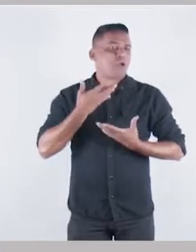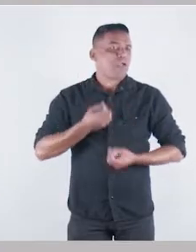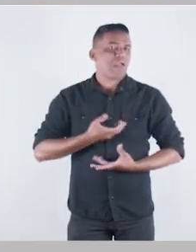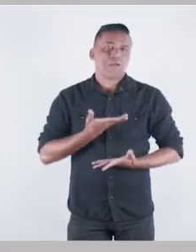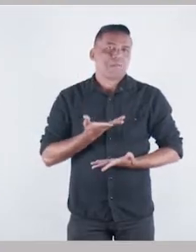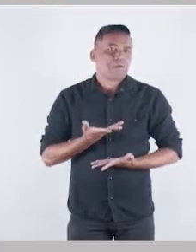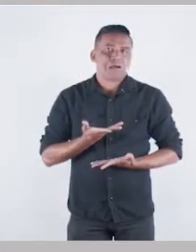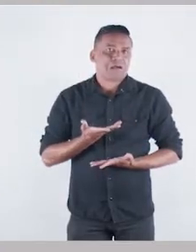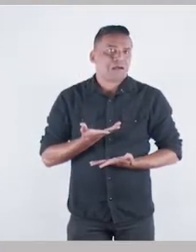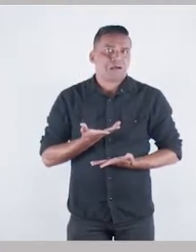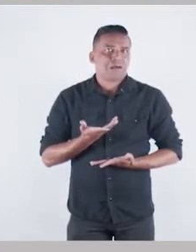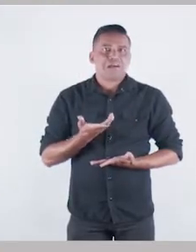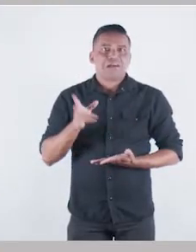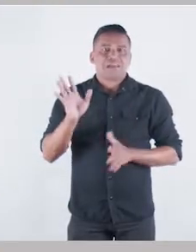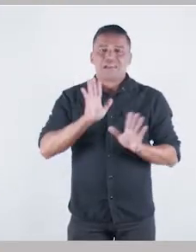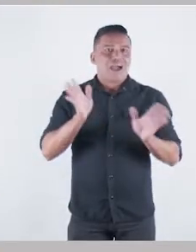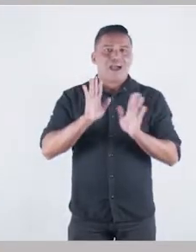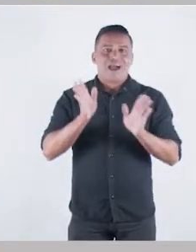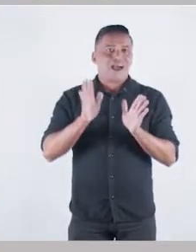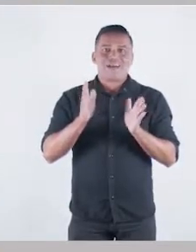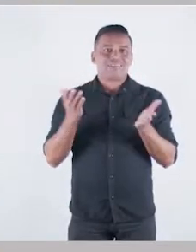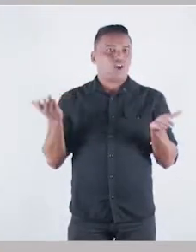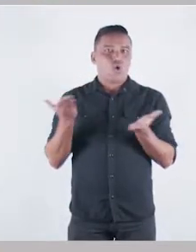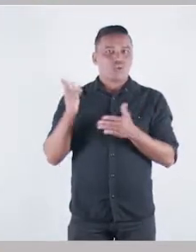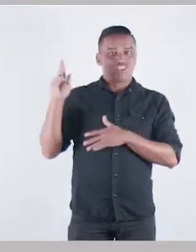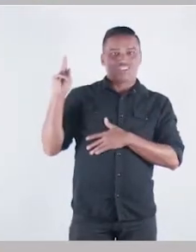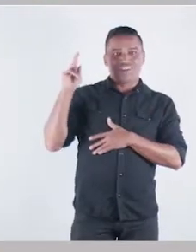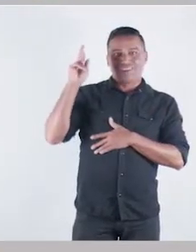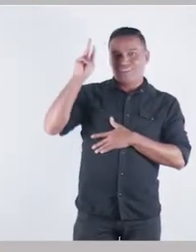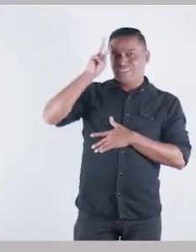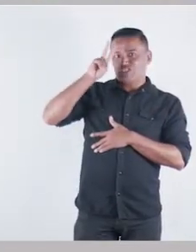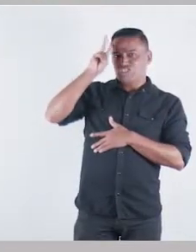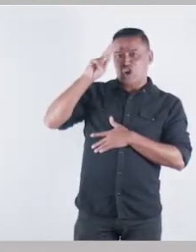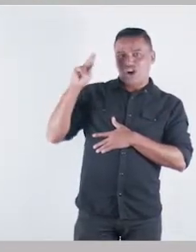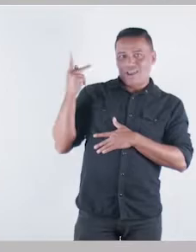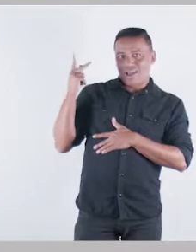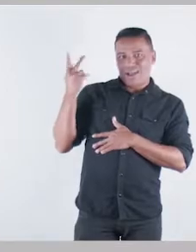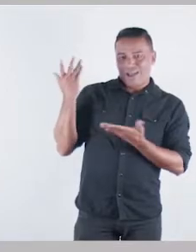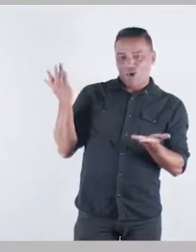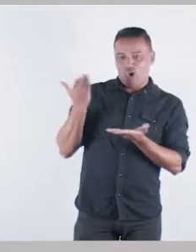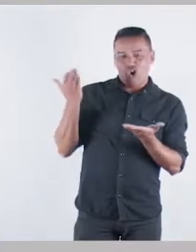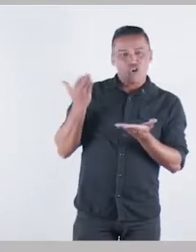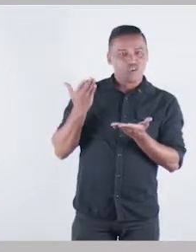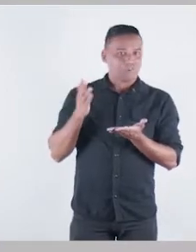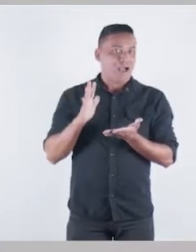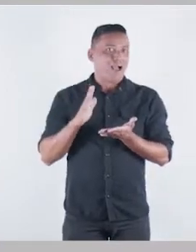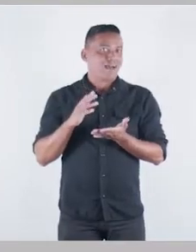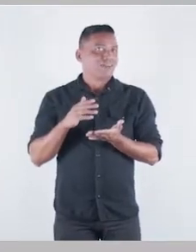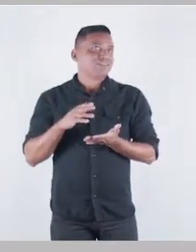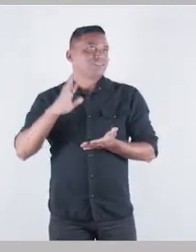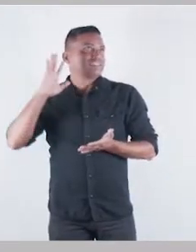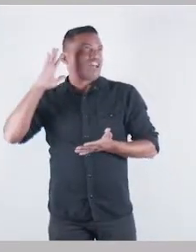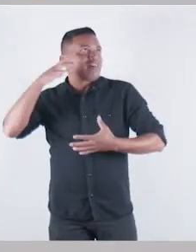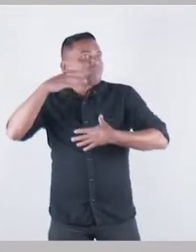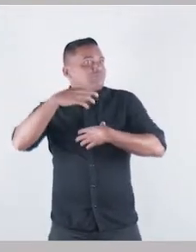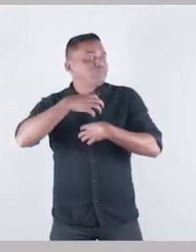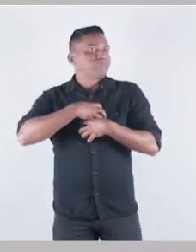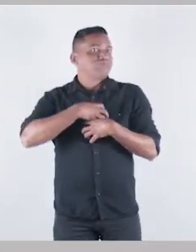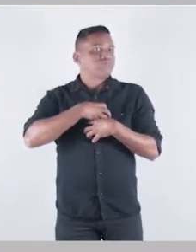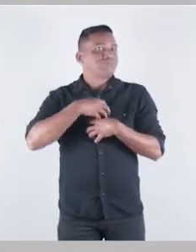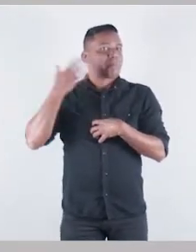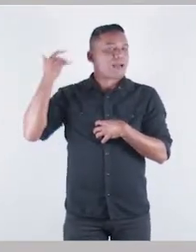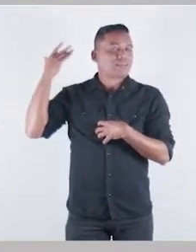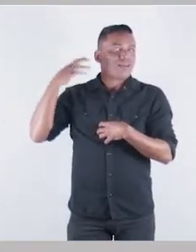ver com os fatos recentes, mas provavelmente já era uma premonição ou gente que a gente já vivia nesse estilo